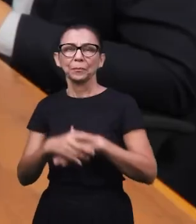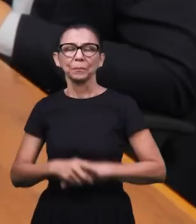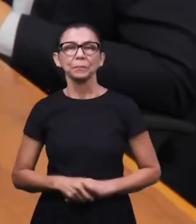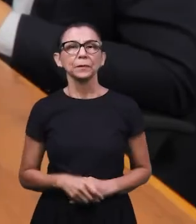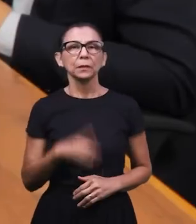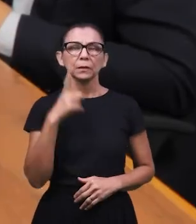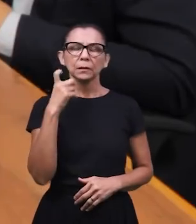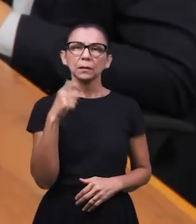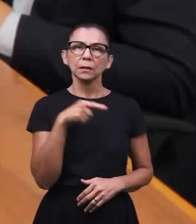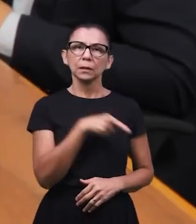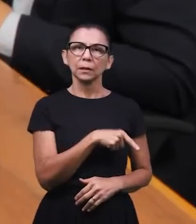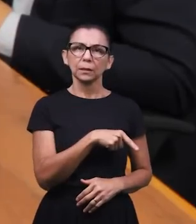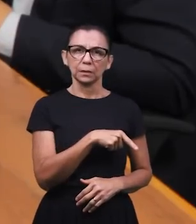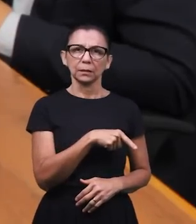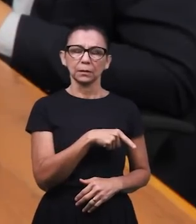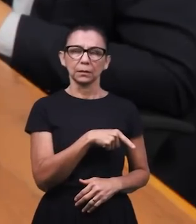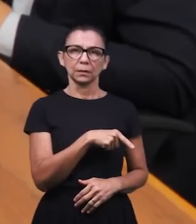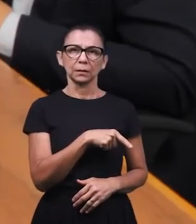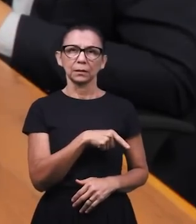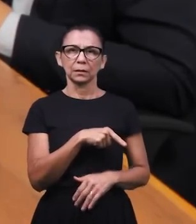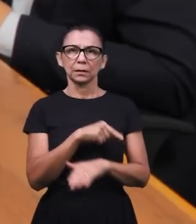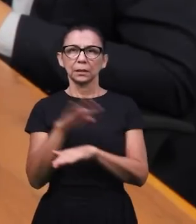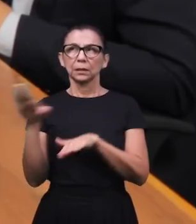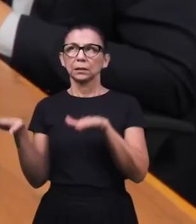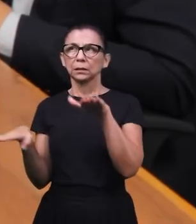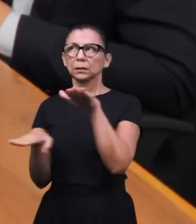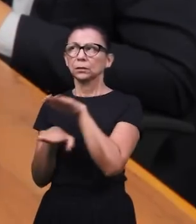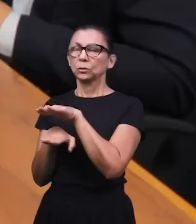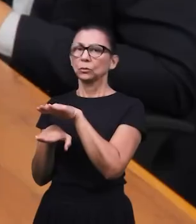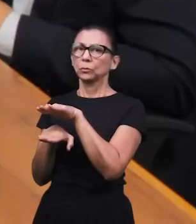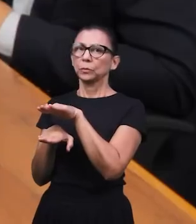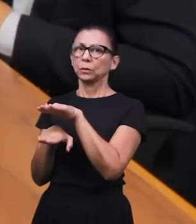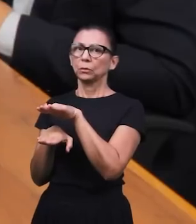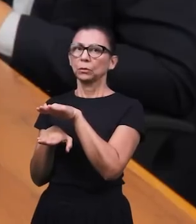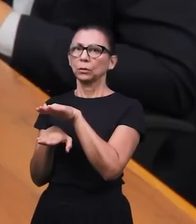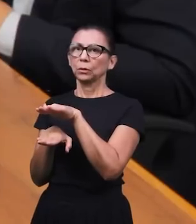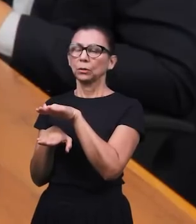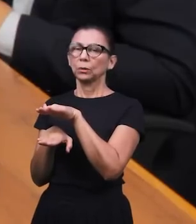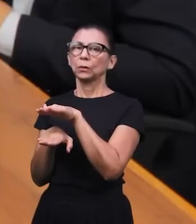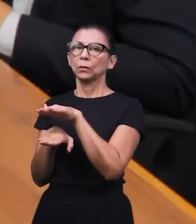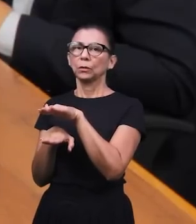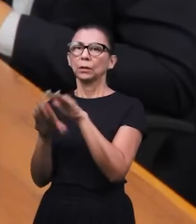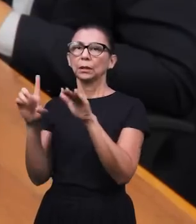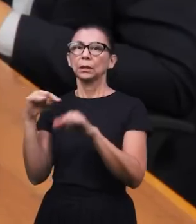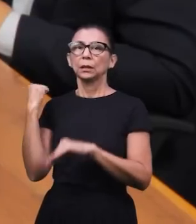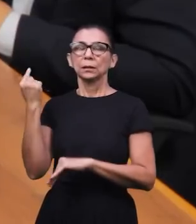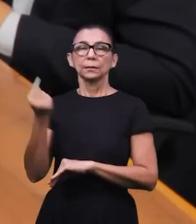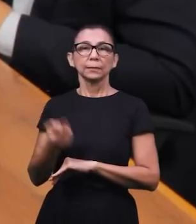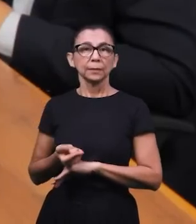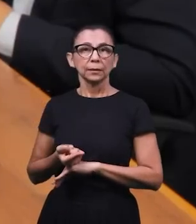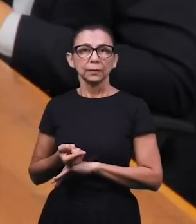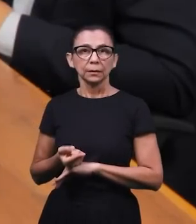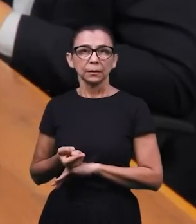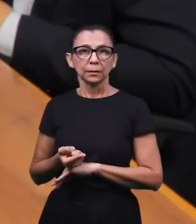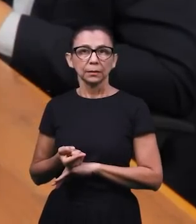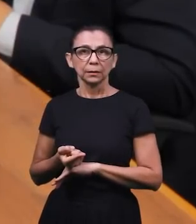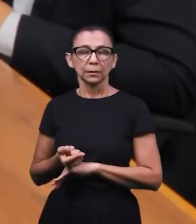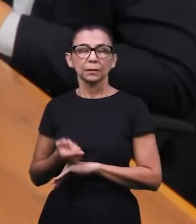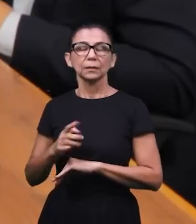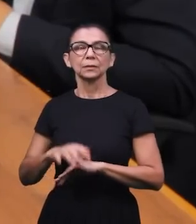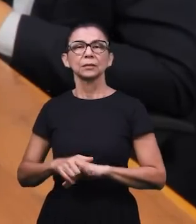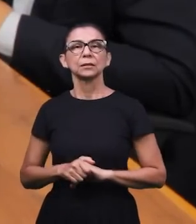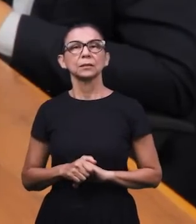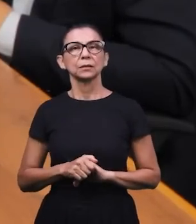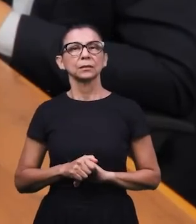Interessante que ele se humilhou, e depois ele mudou tudo que ele fazia antes, fez exatamente o que o Senhor queria da vida, que fazia com o pai, ele tirou